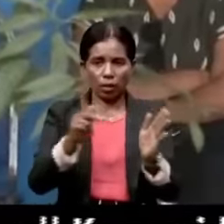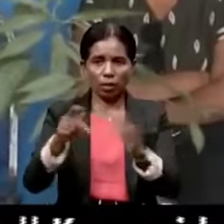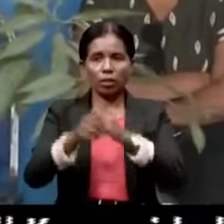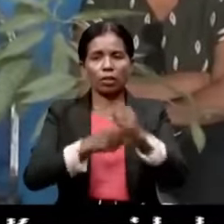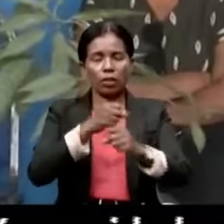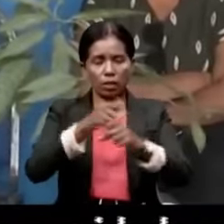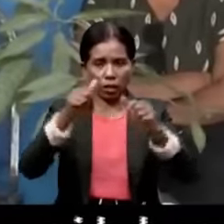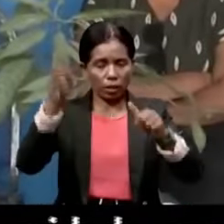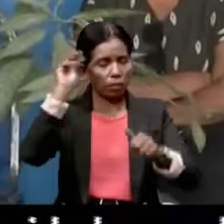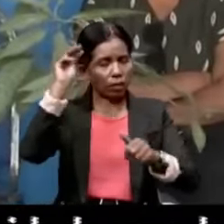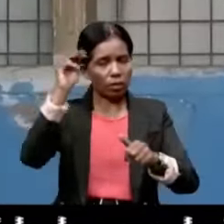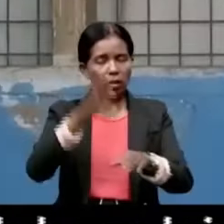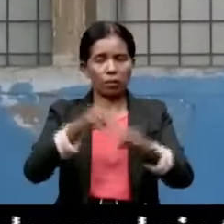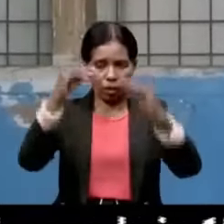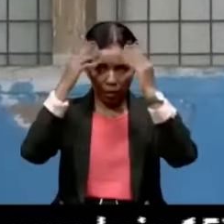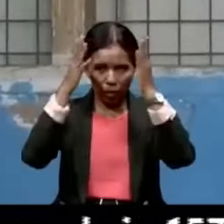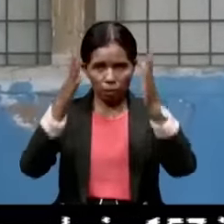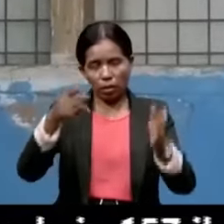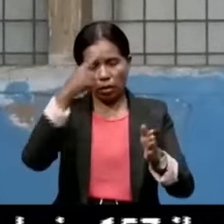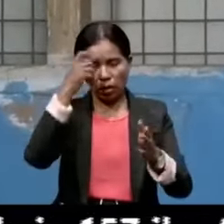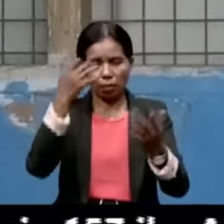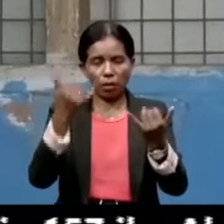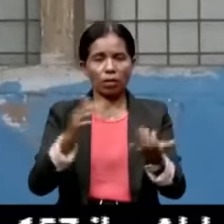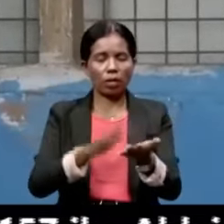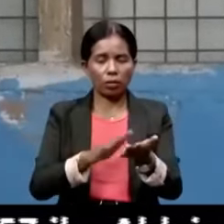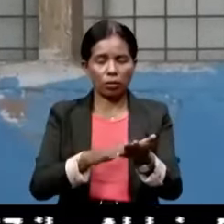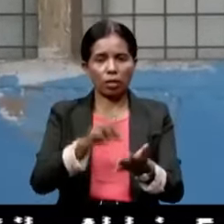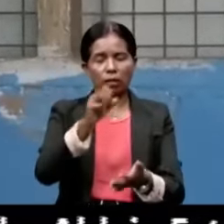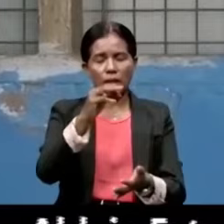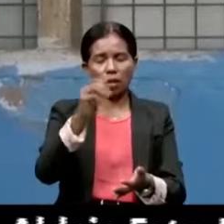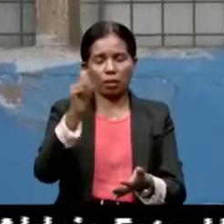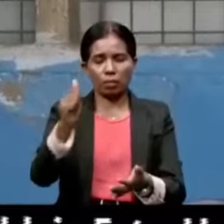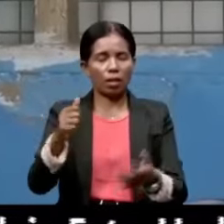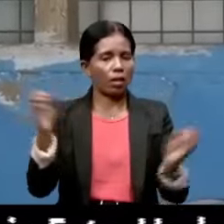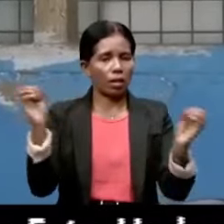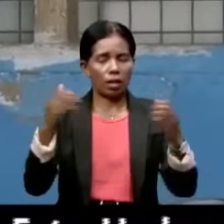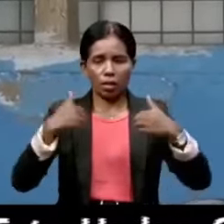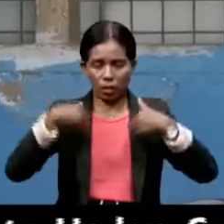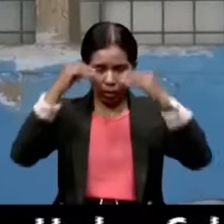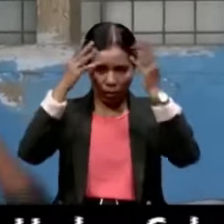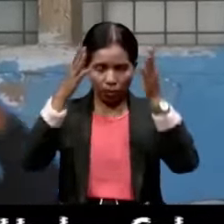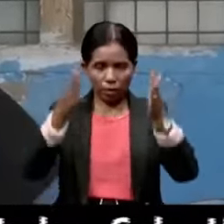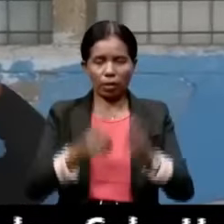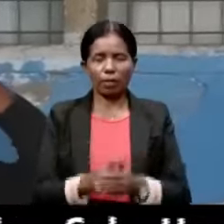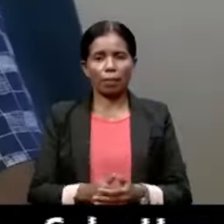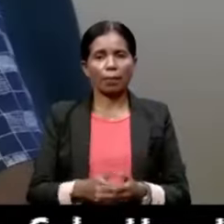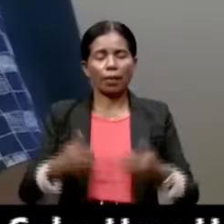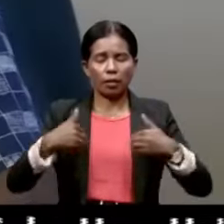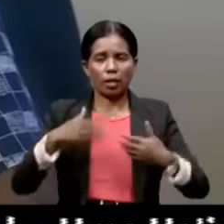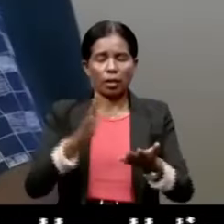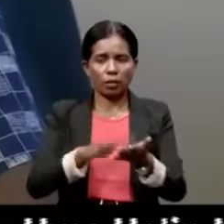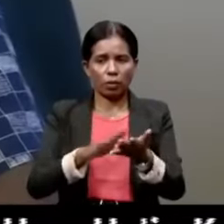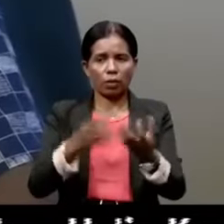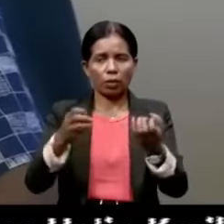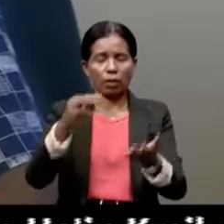Ministério se o recrutamento para professor, também dá um na escola secundária geral, balo menos ela professor. E a escola não queria, a escola 10, lui a